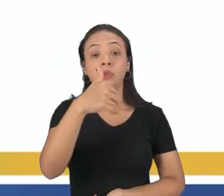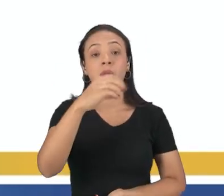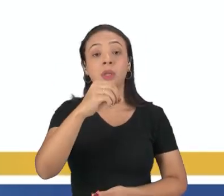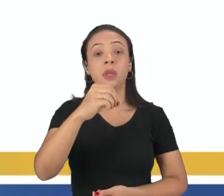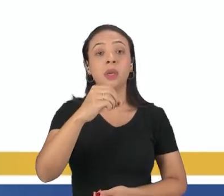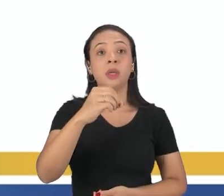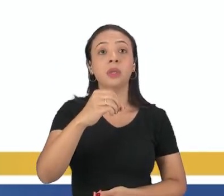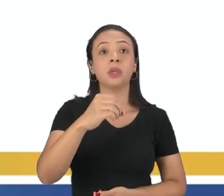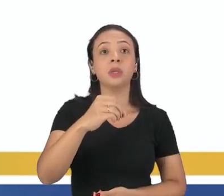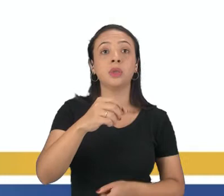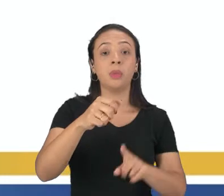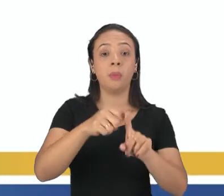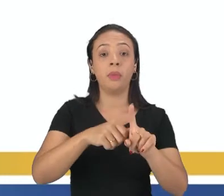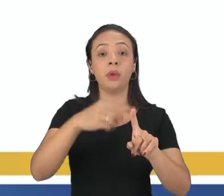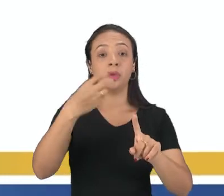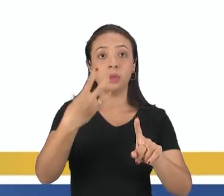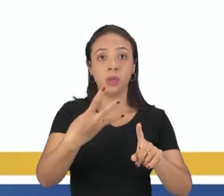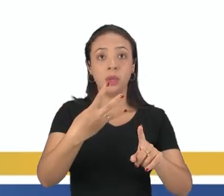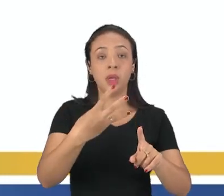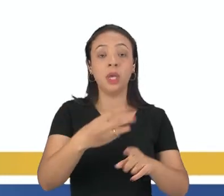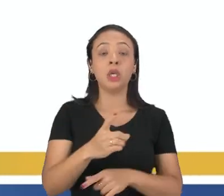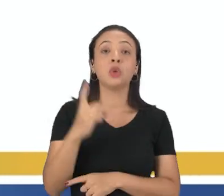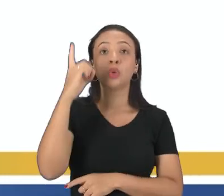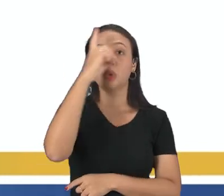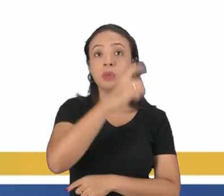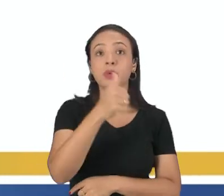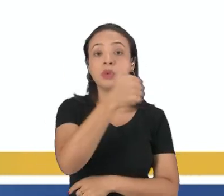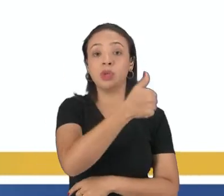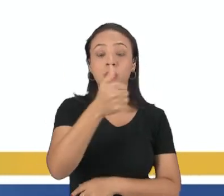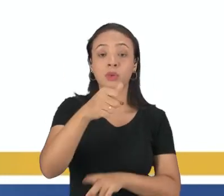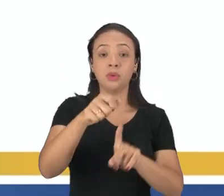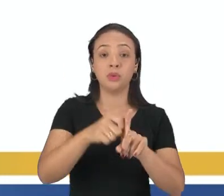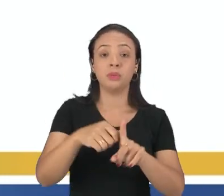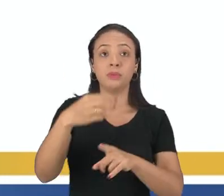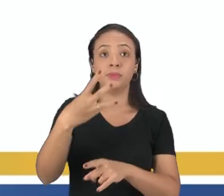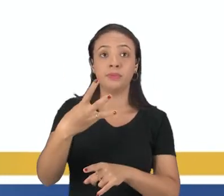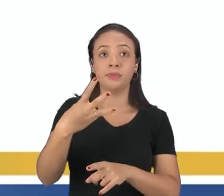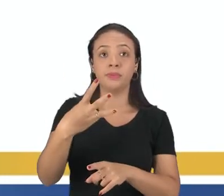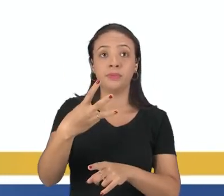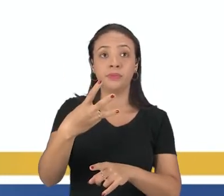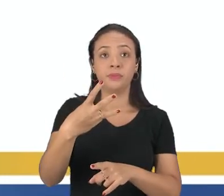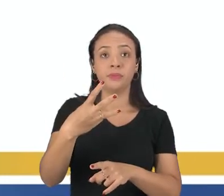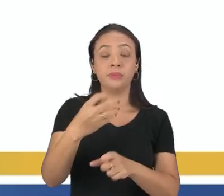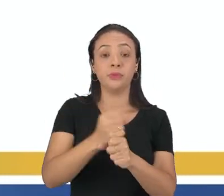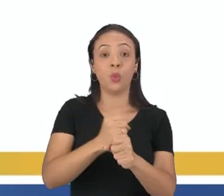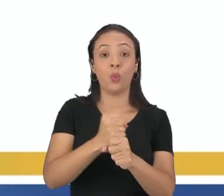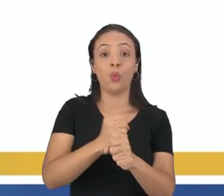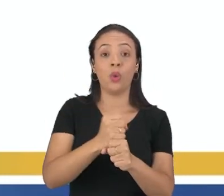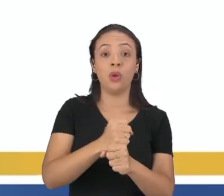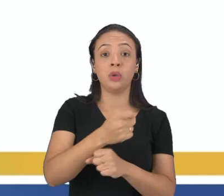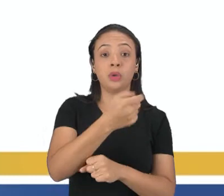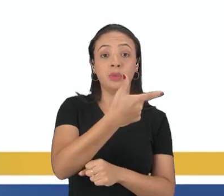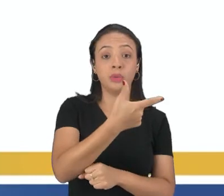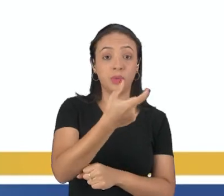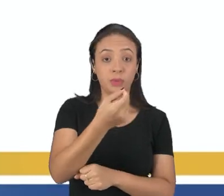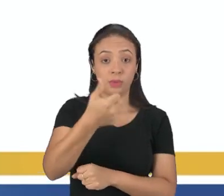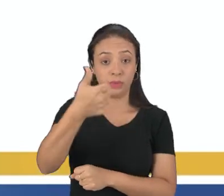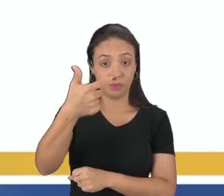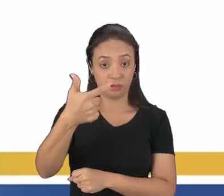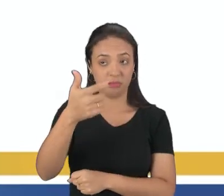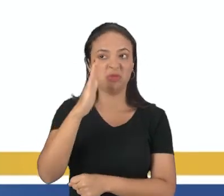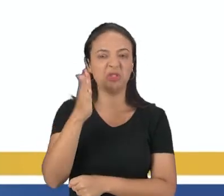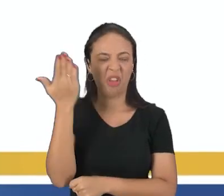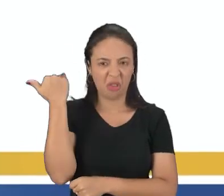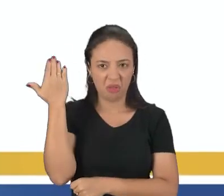no domingo, no dia 11 do 3, né? Isso a data aí de 2012, né? Isso aí já faz um tempinho,